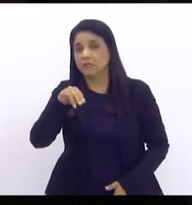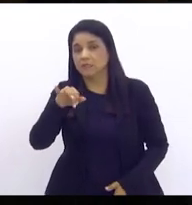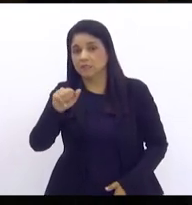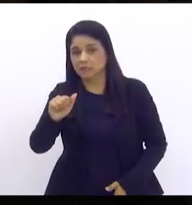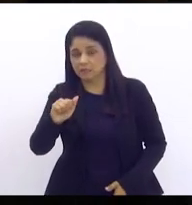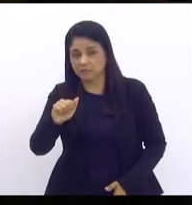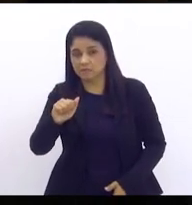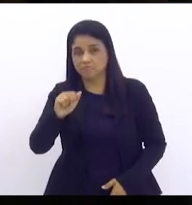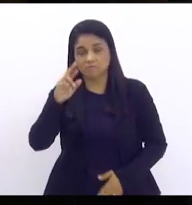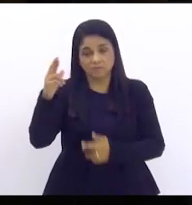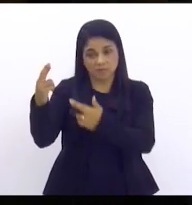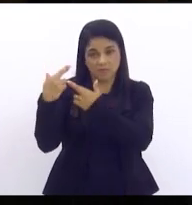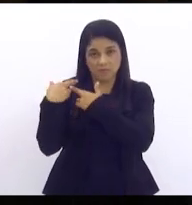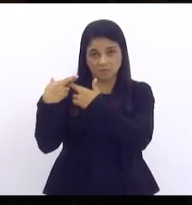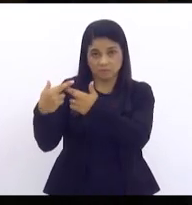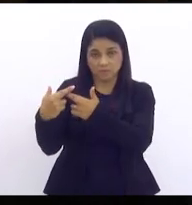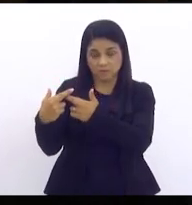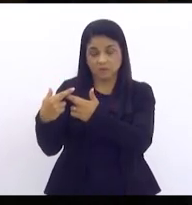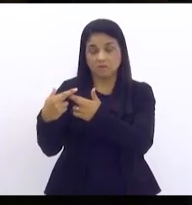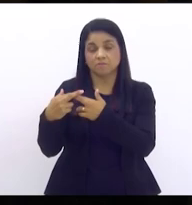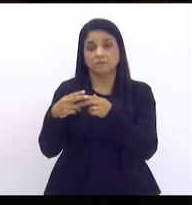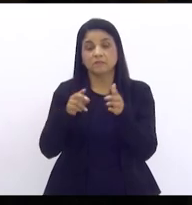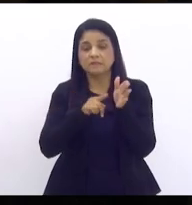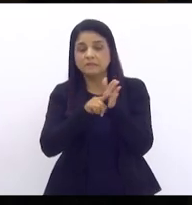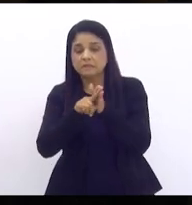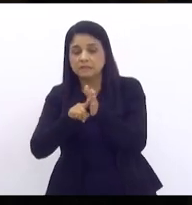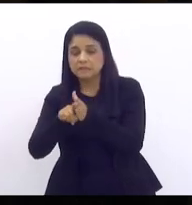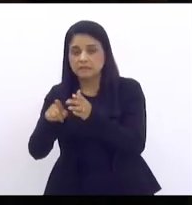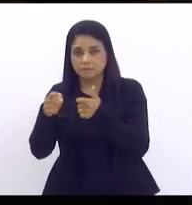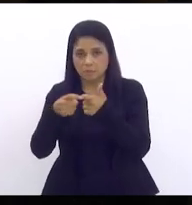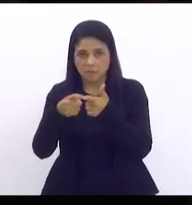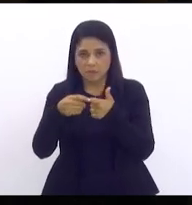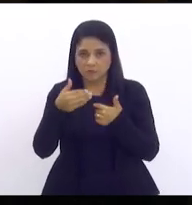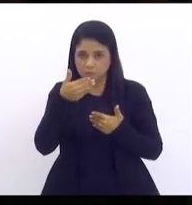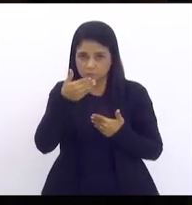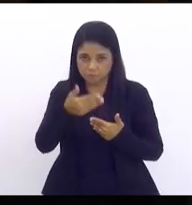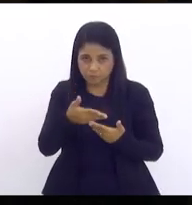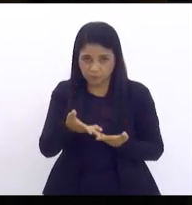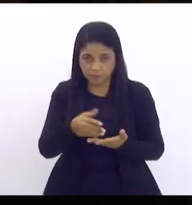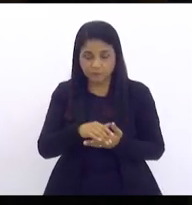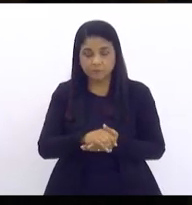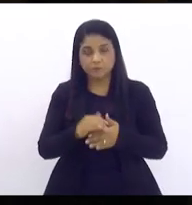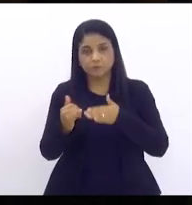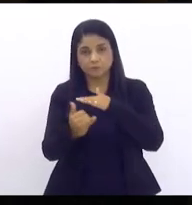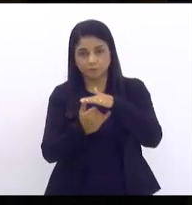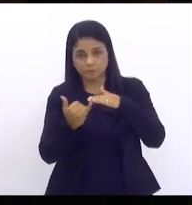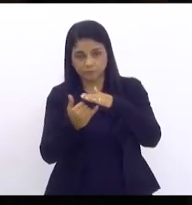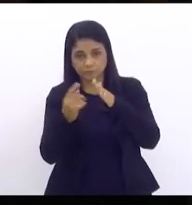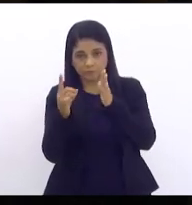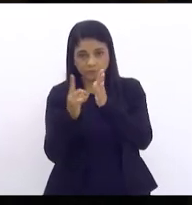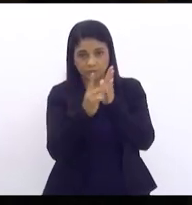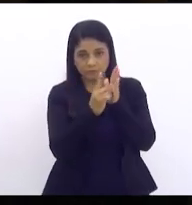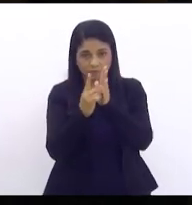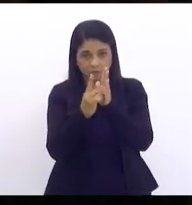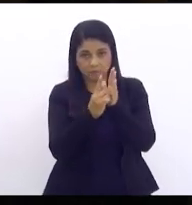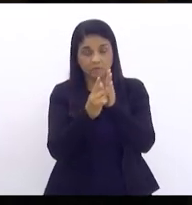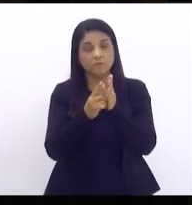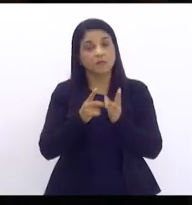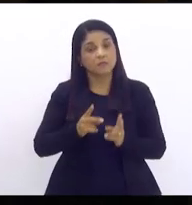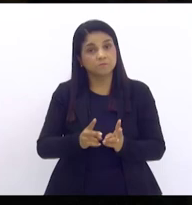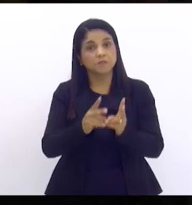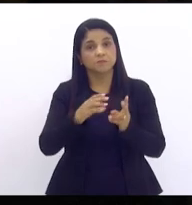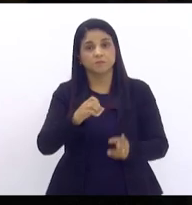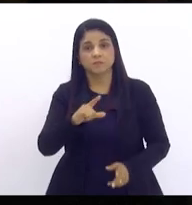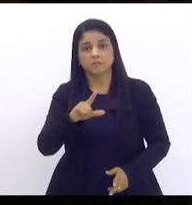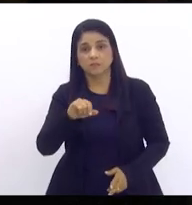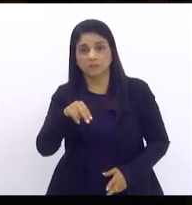pela realização dos exames médicos solicitados pelo órgão, que as mesmas tenham um